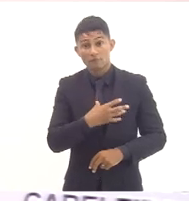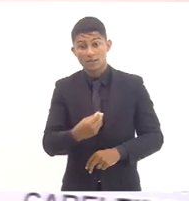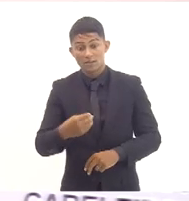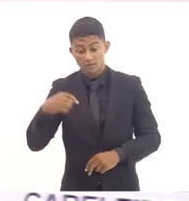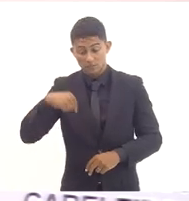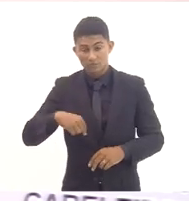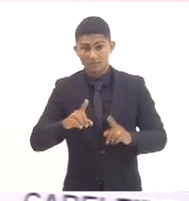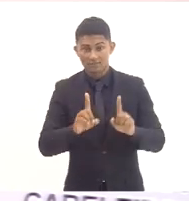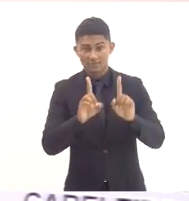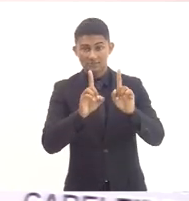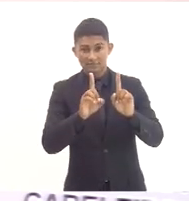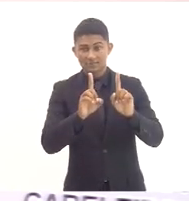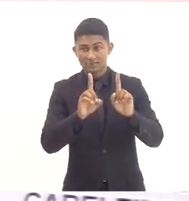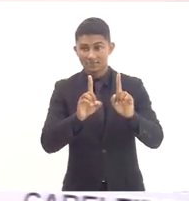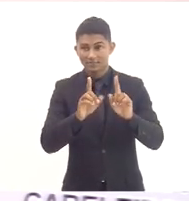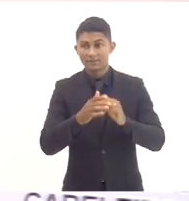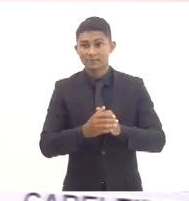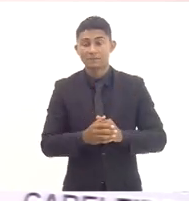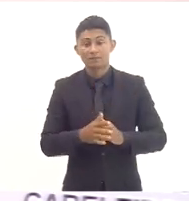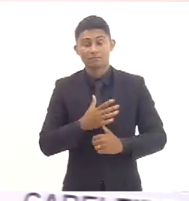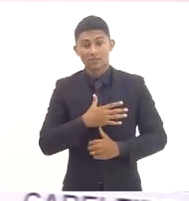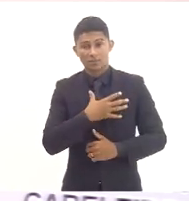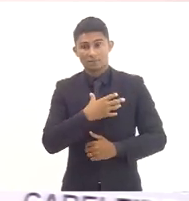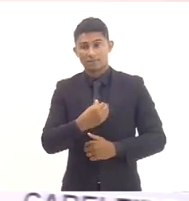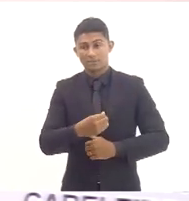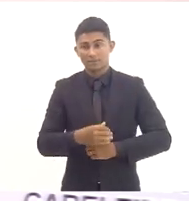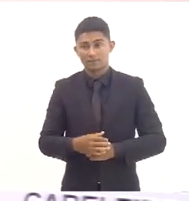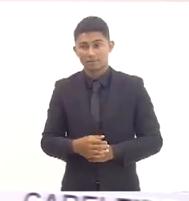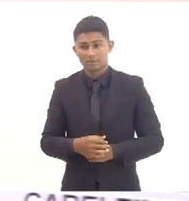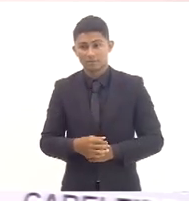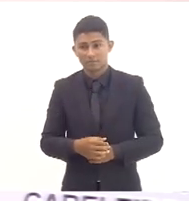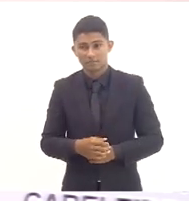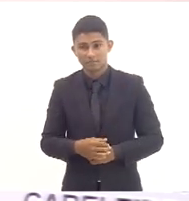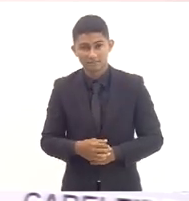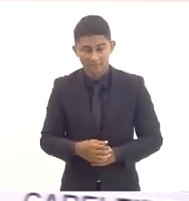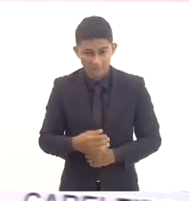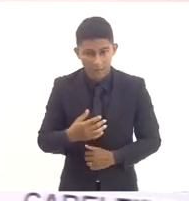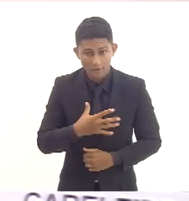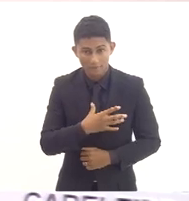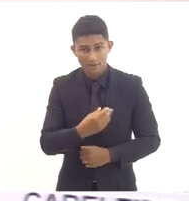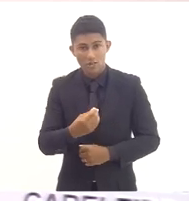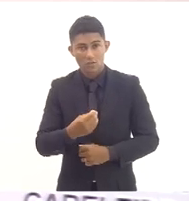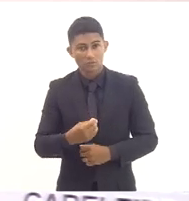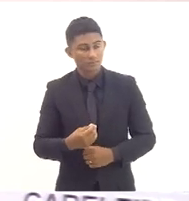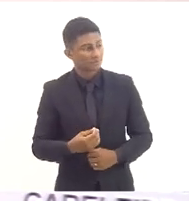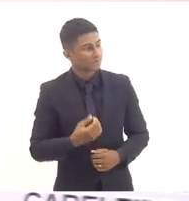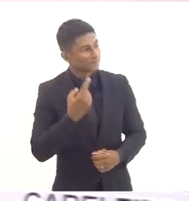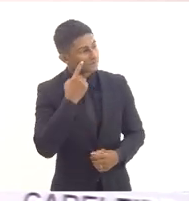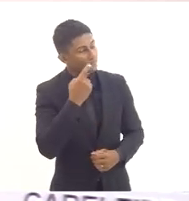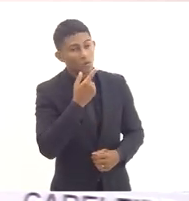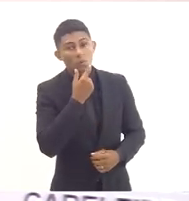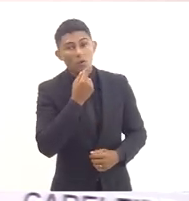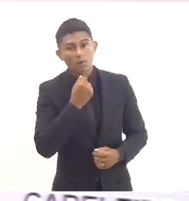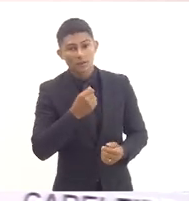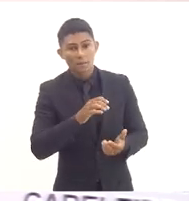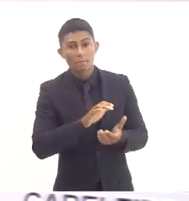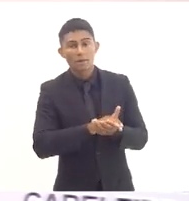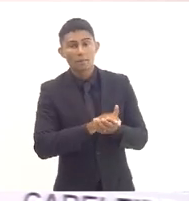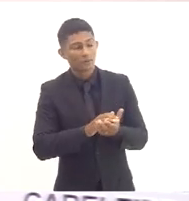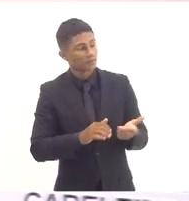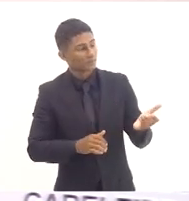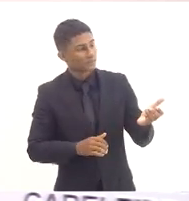e o João é segurou a mão do vizinho e disse assim